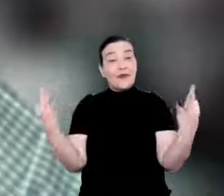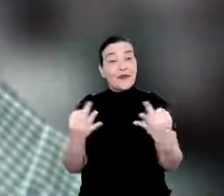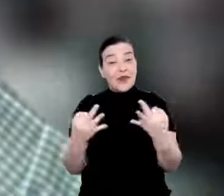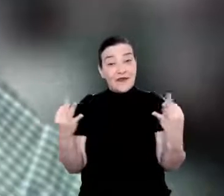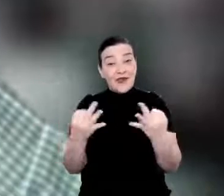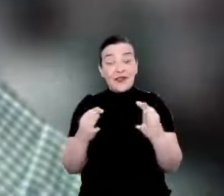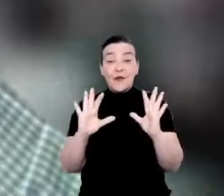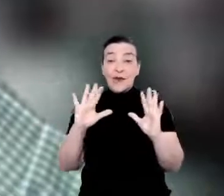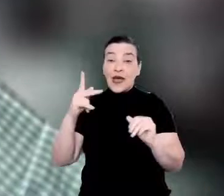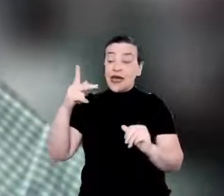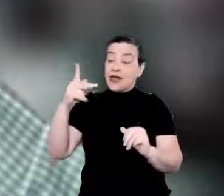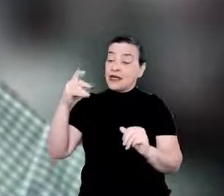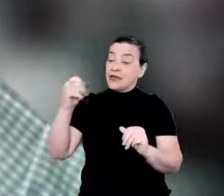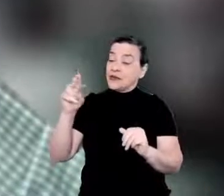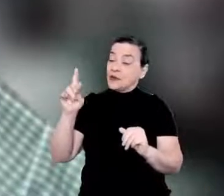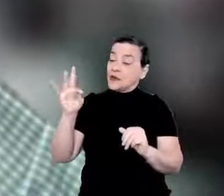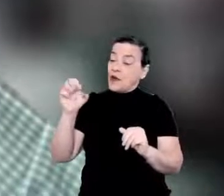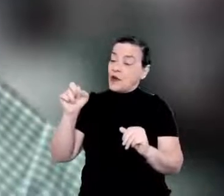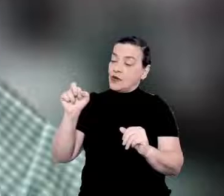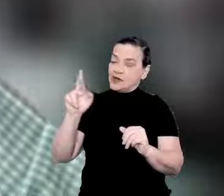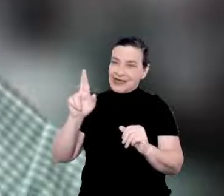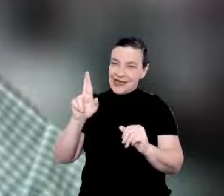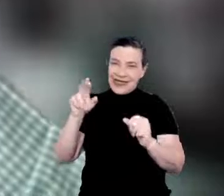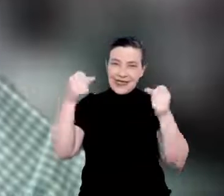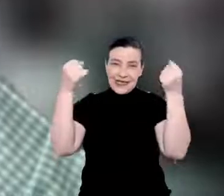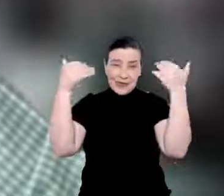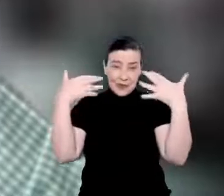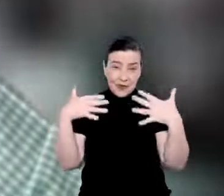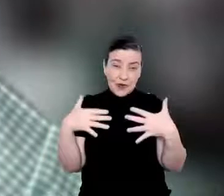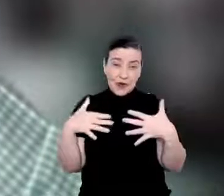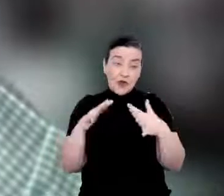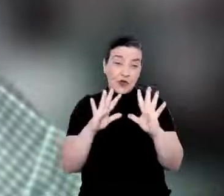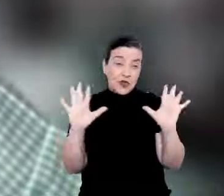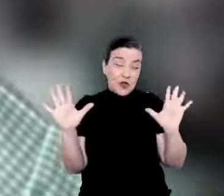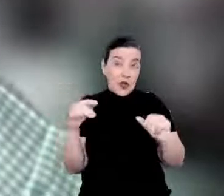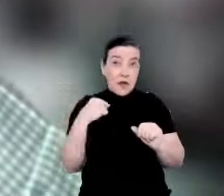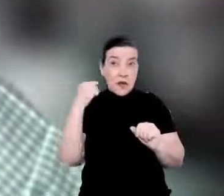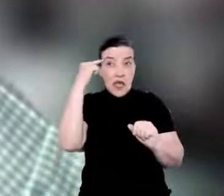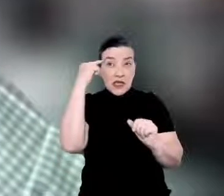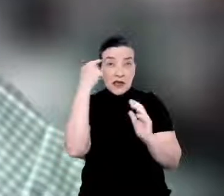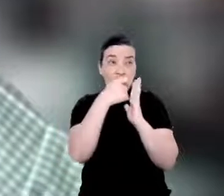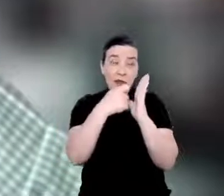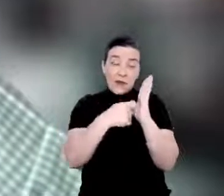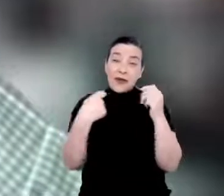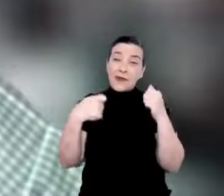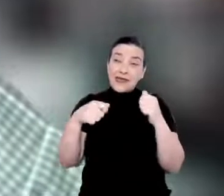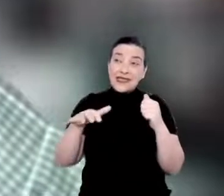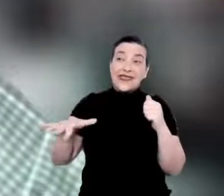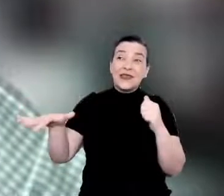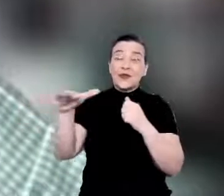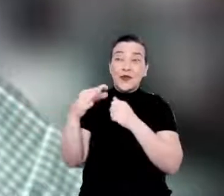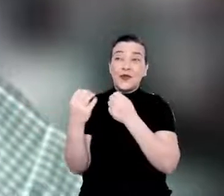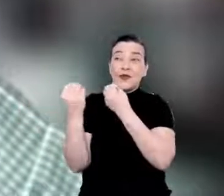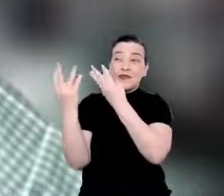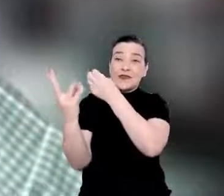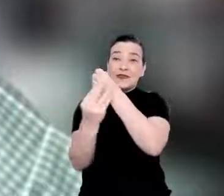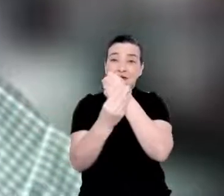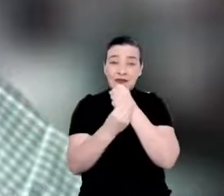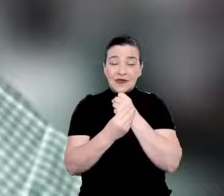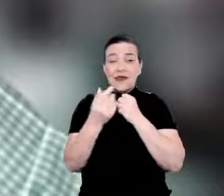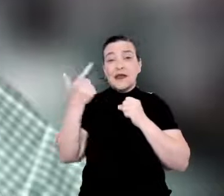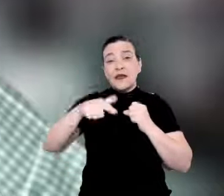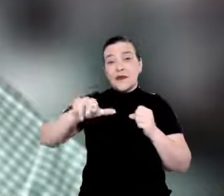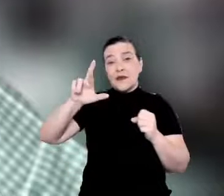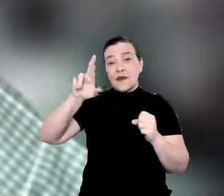Porter não vem dele, primariamente dele, mas de outros atores e outros contextos. Dentre esses autores, eu cito Robert Wright, num